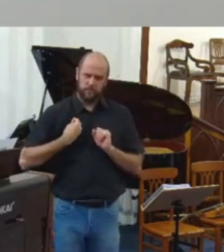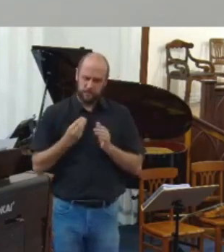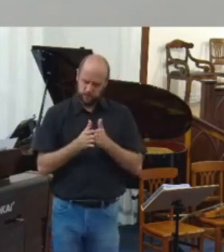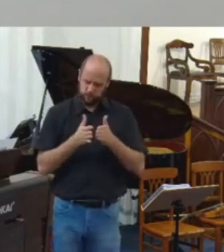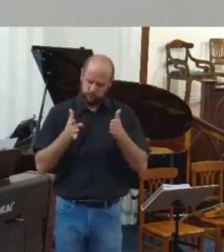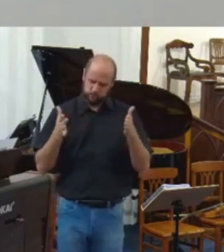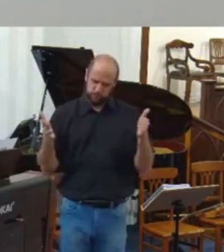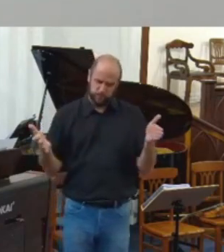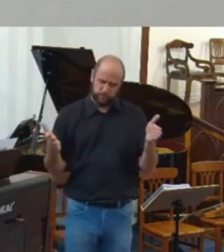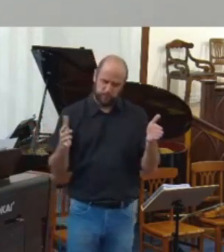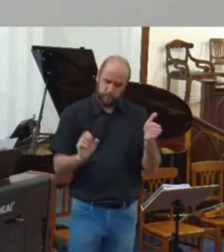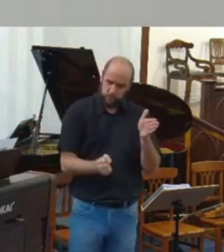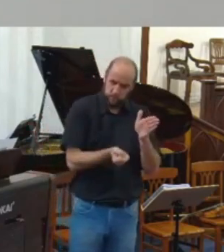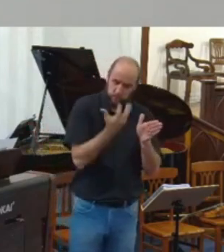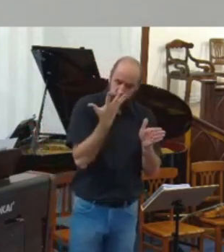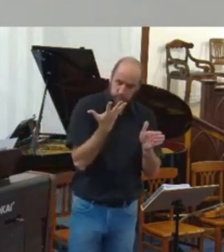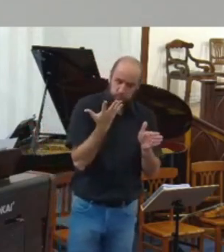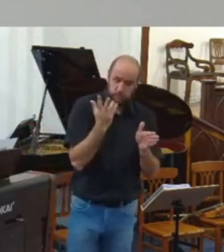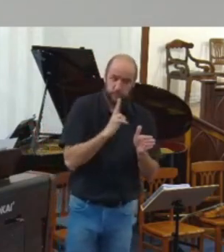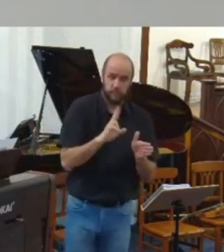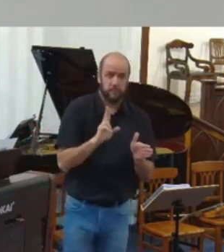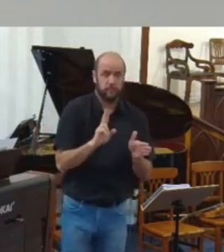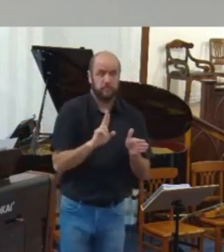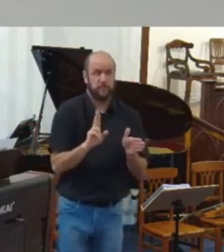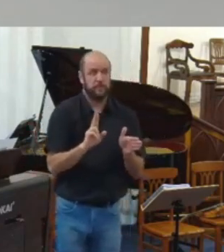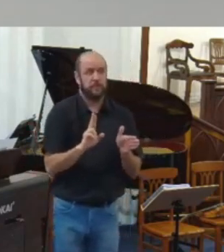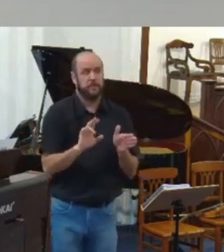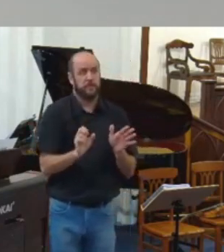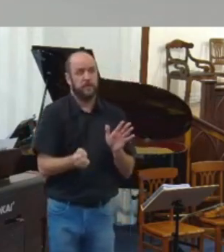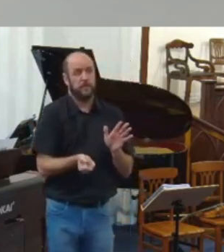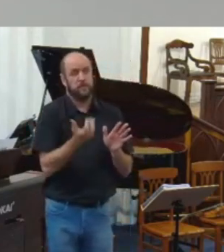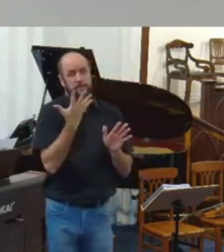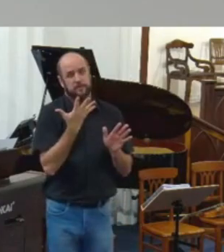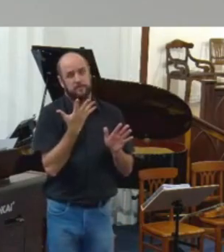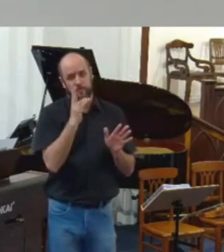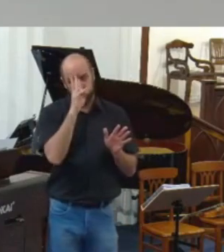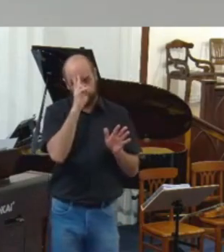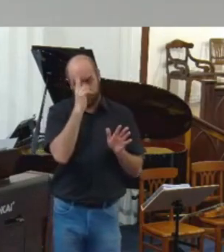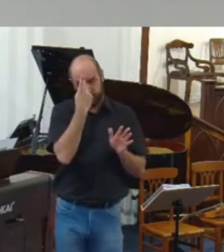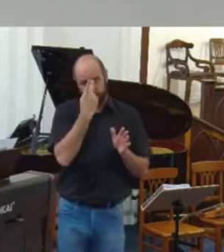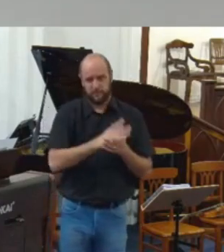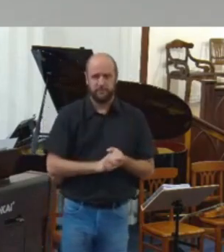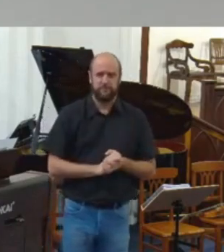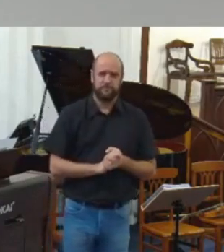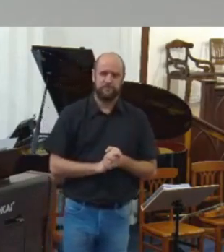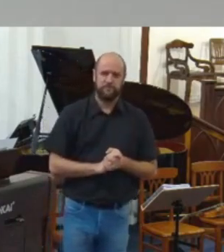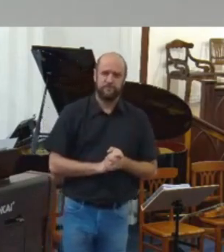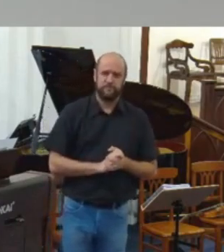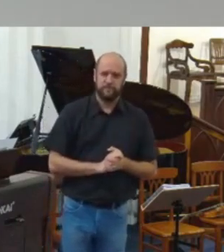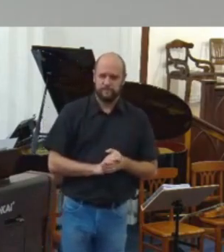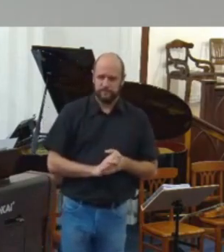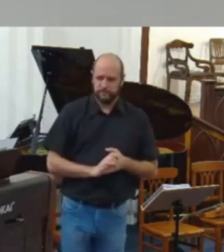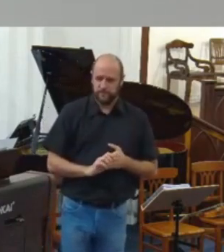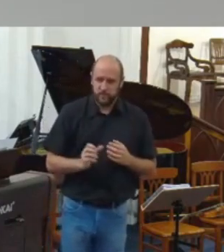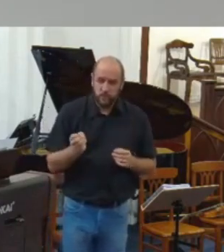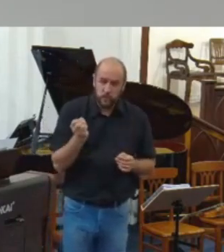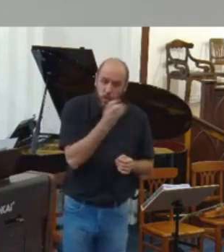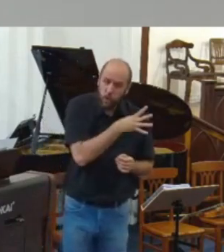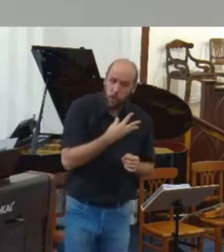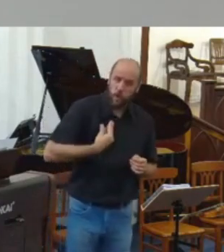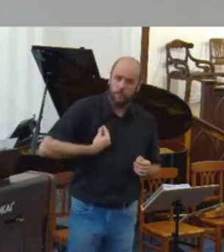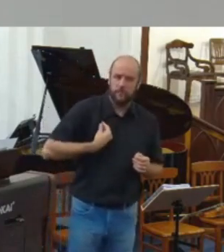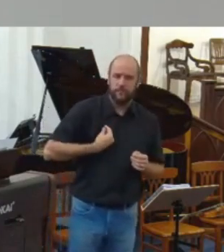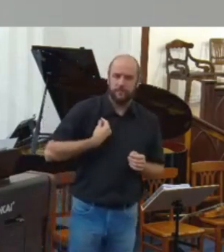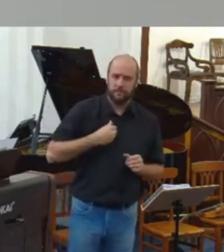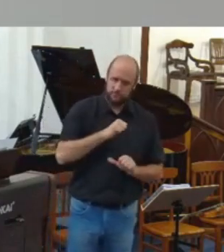vida aí, tem um fato aí chamado de conversão. A nova vida